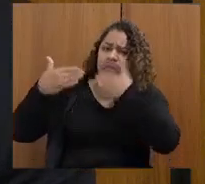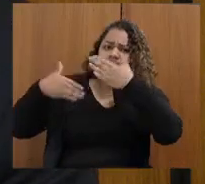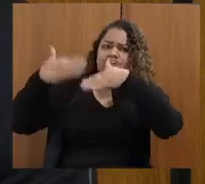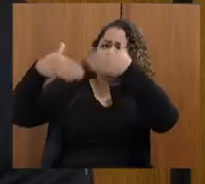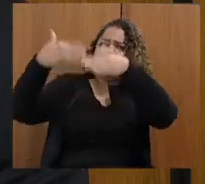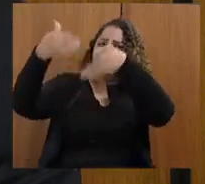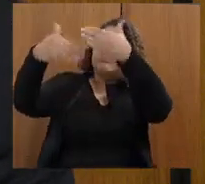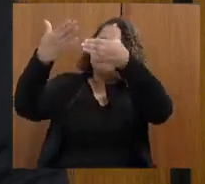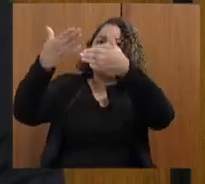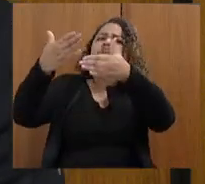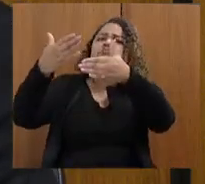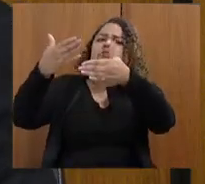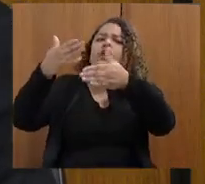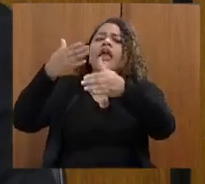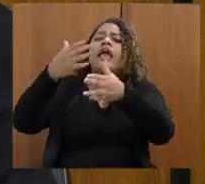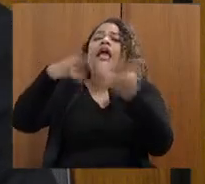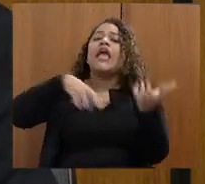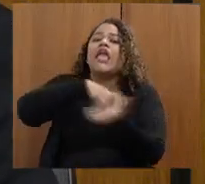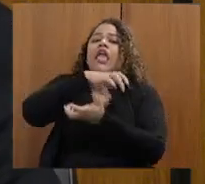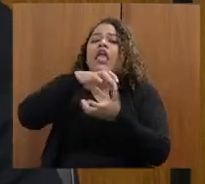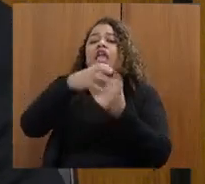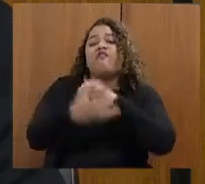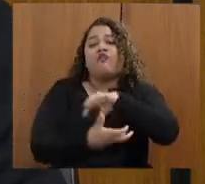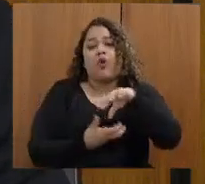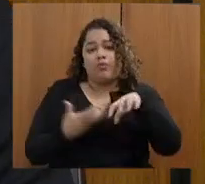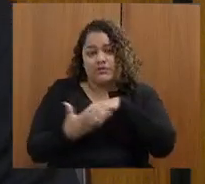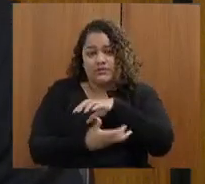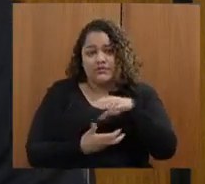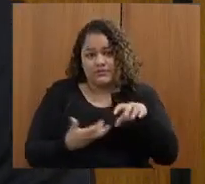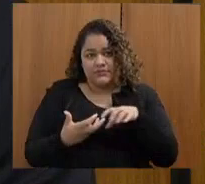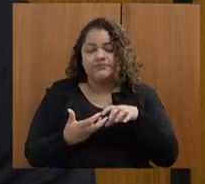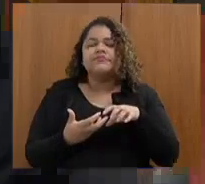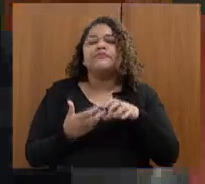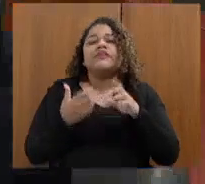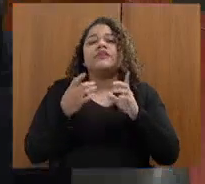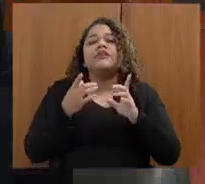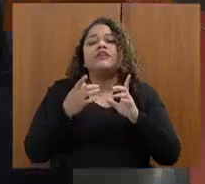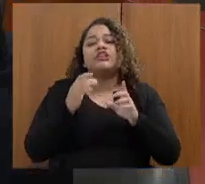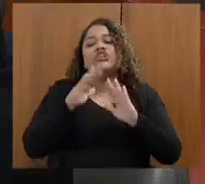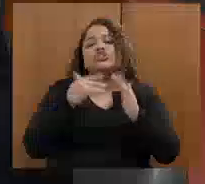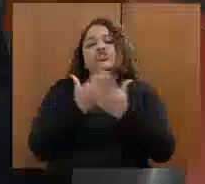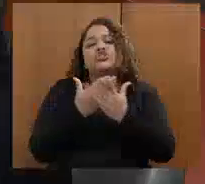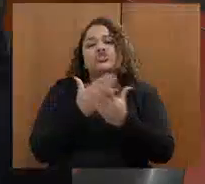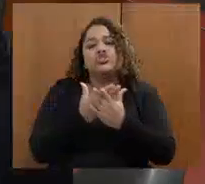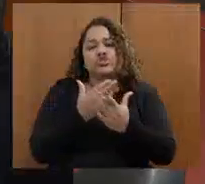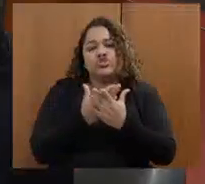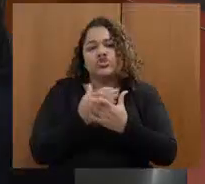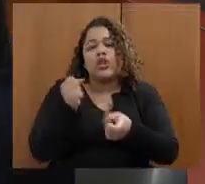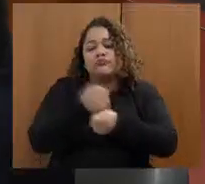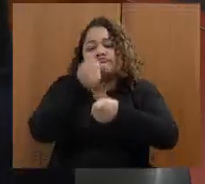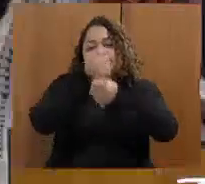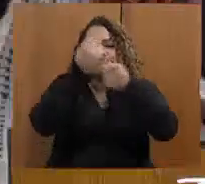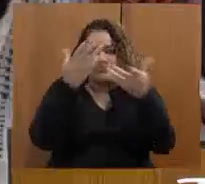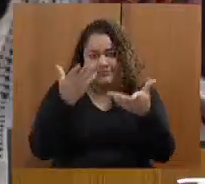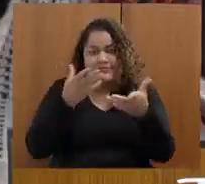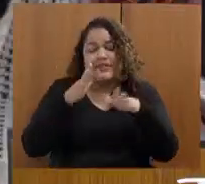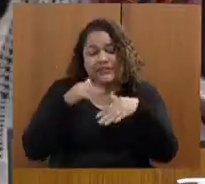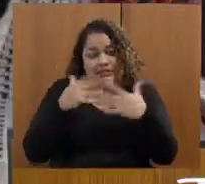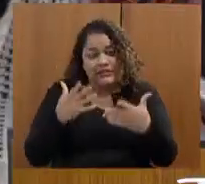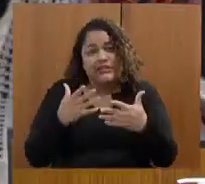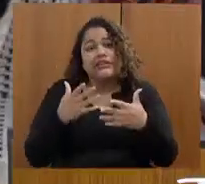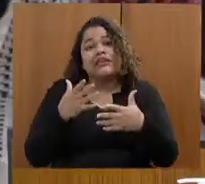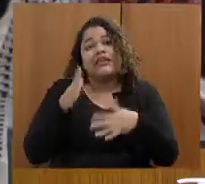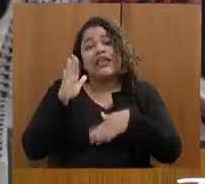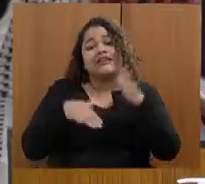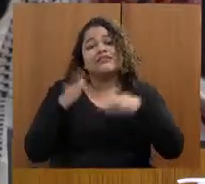relação a Reformas e ampliações de escolas e muita das vezes as nossas superintendências